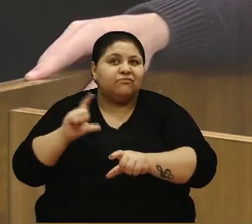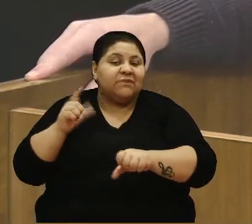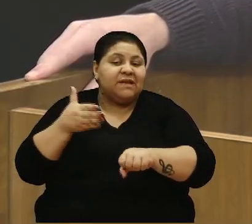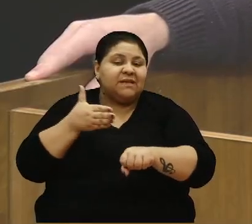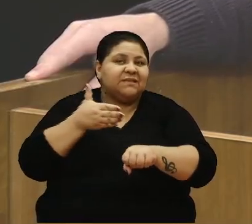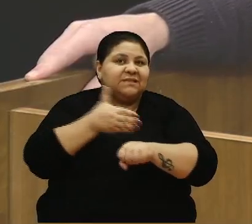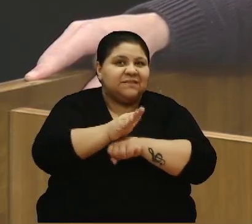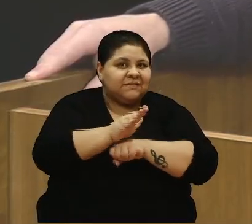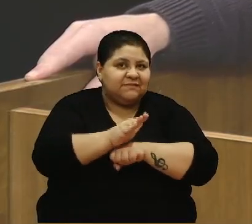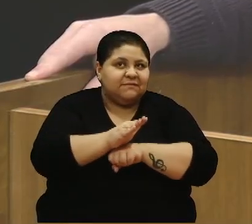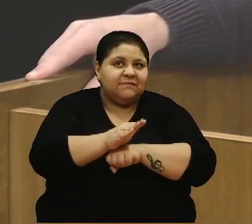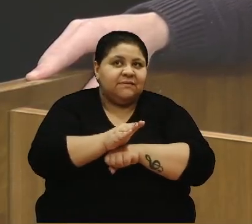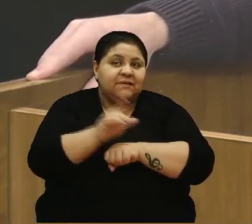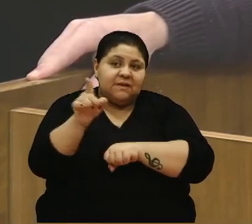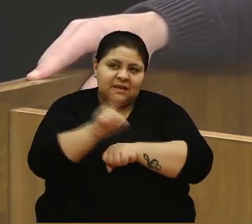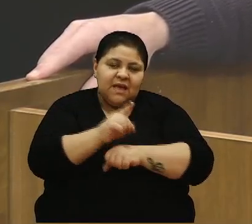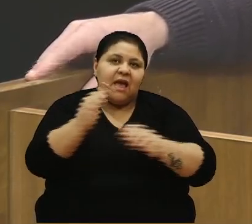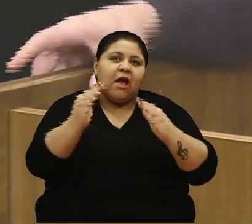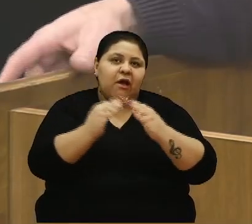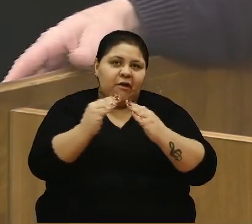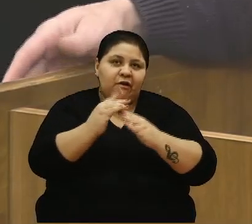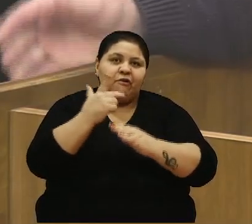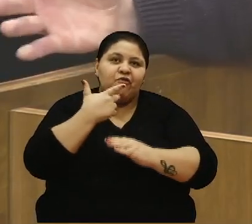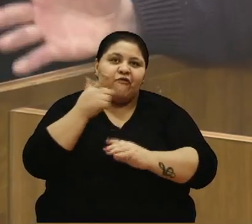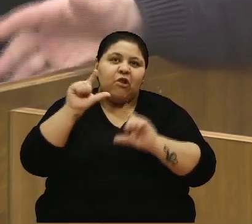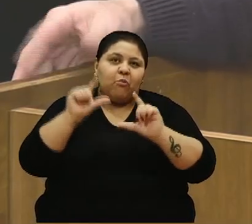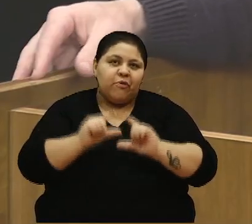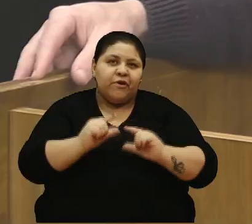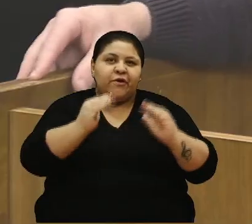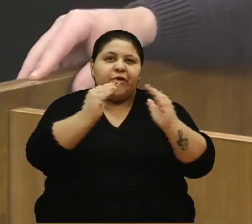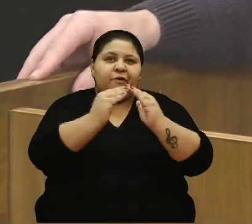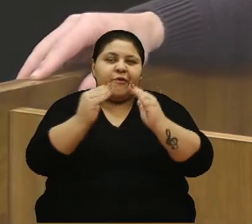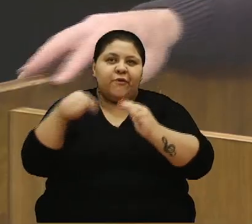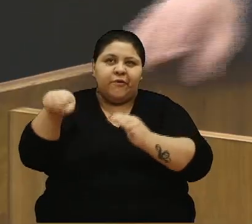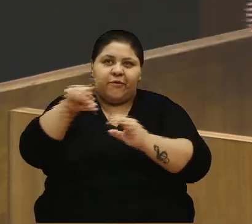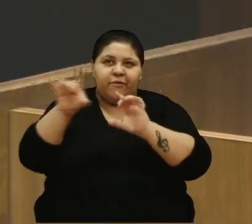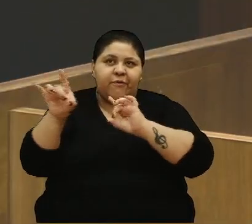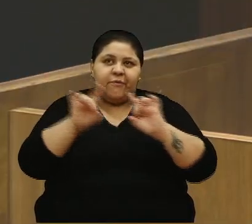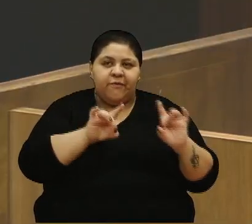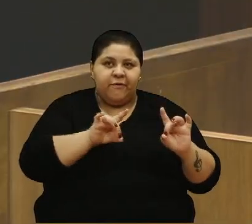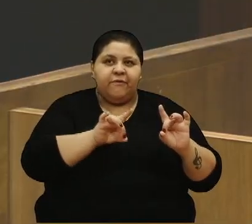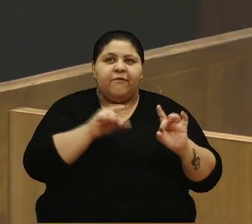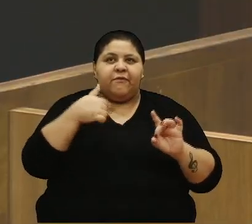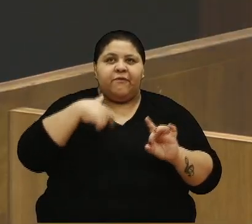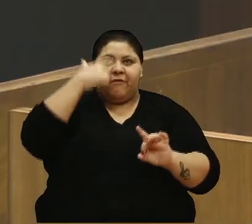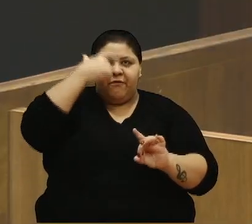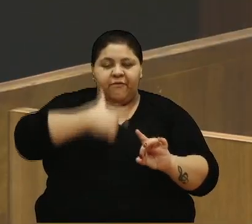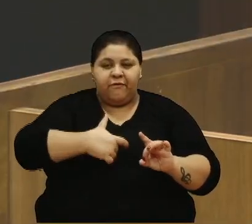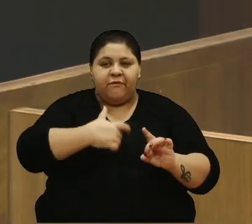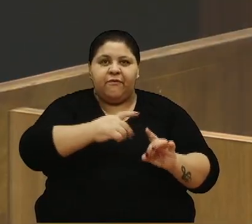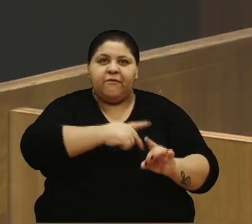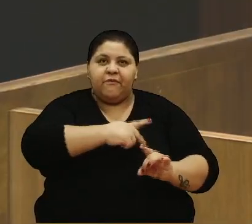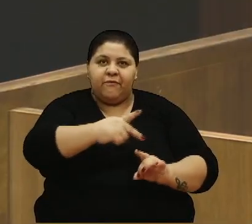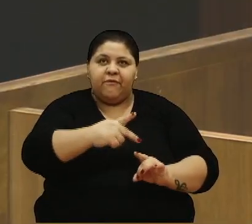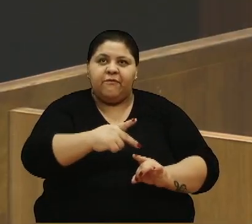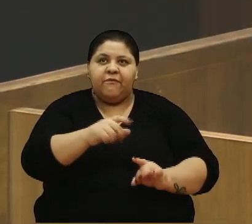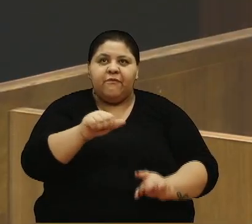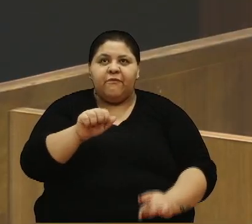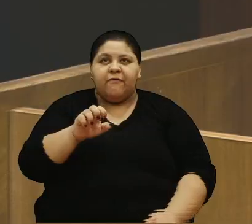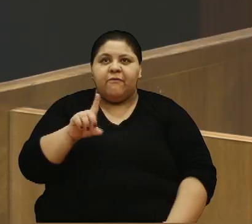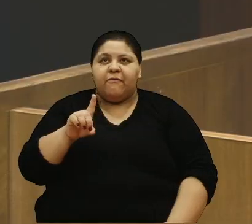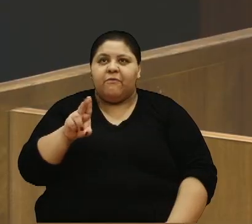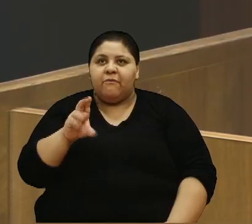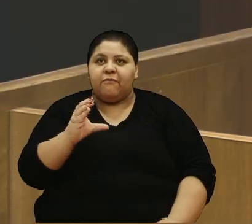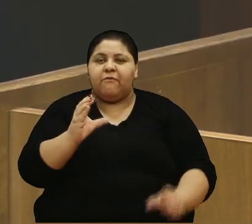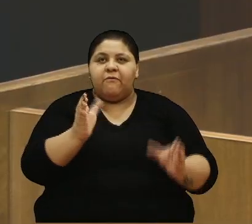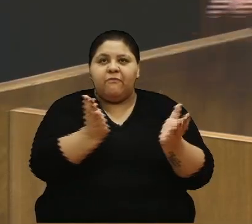acesso, que é a moradia. Então, falar um pouco da habitação. Para quem nos acompanha, eu sou presidente da CEDU,